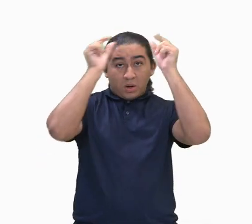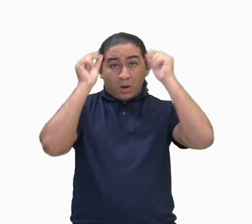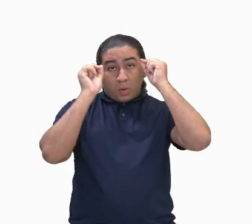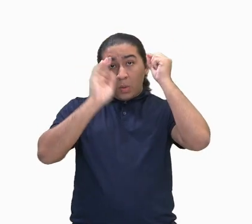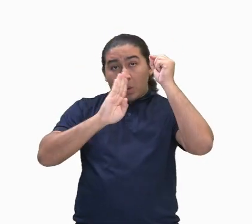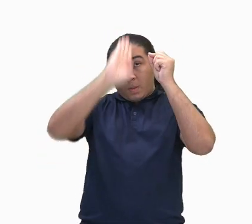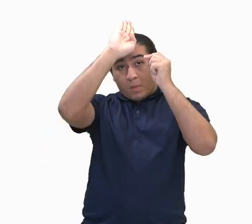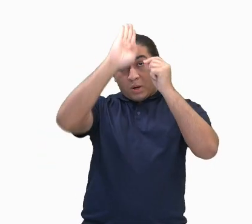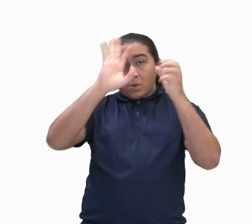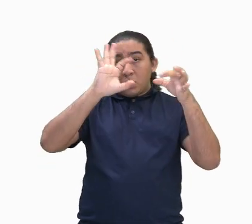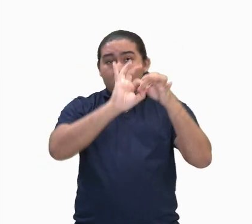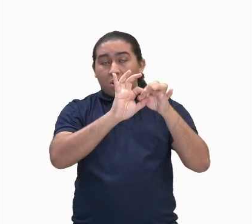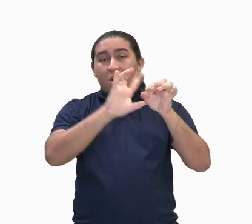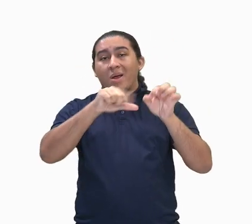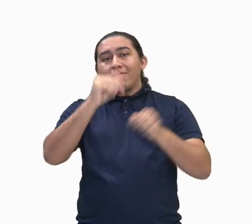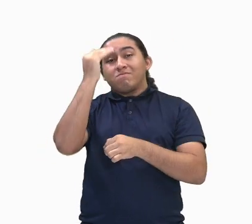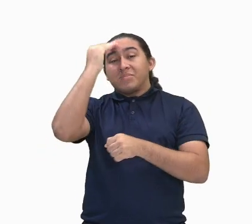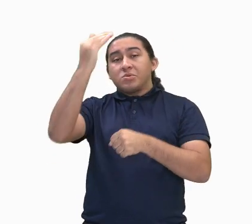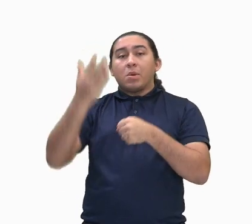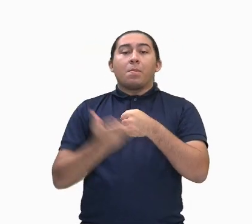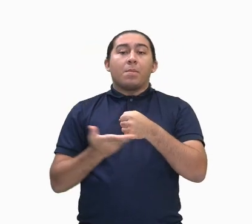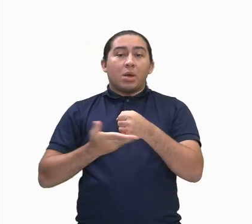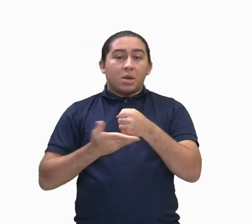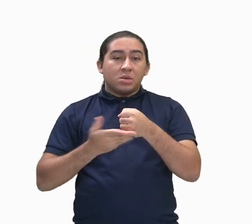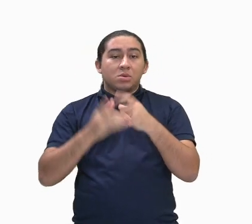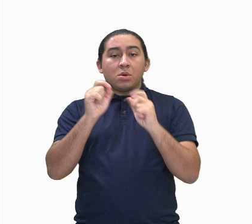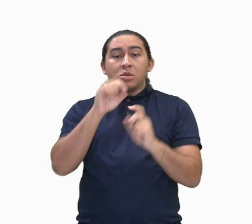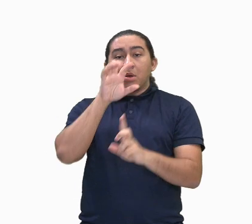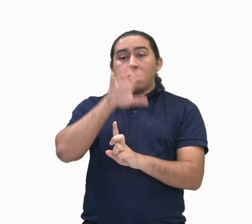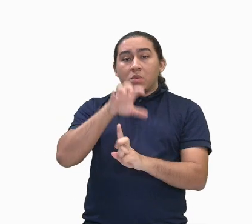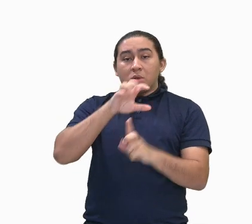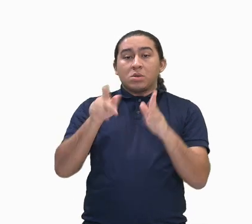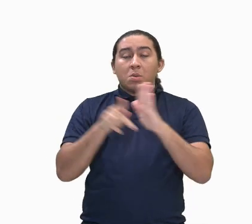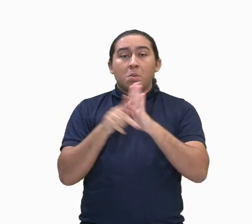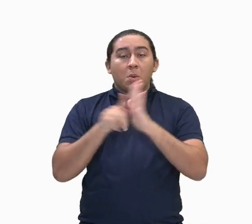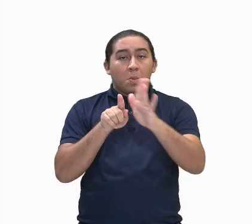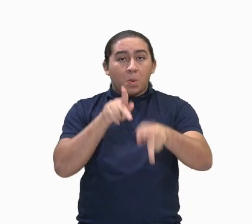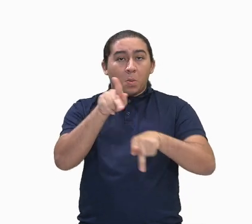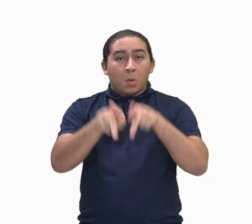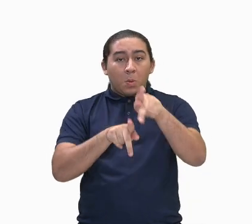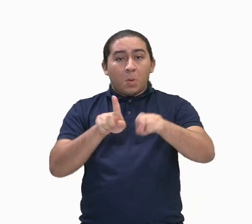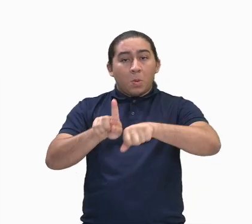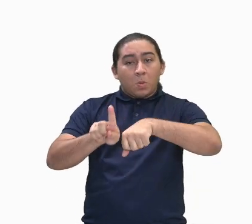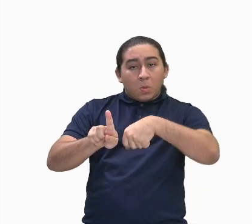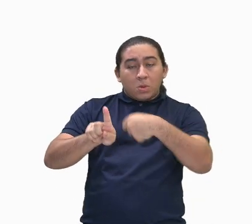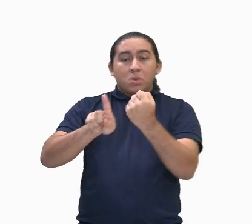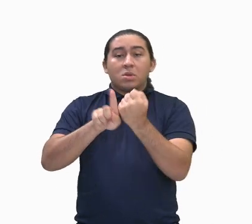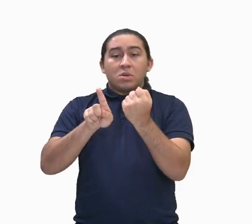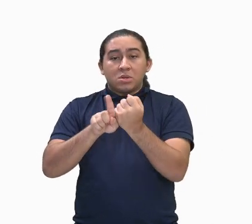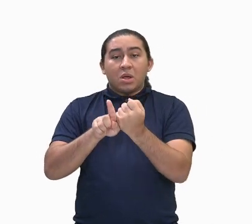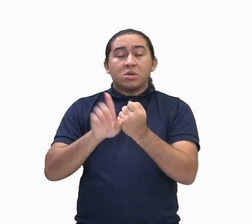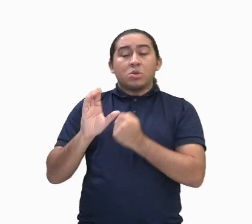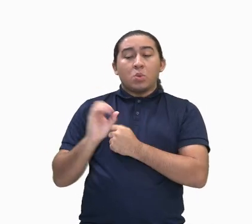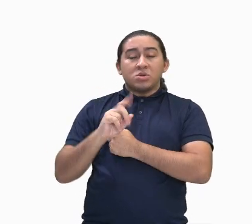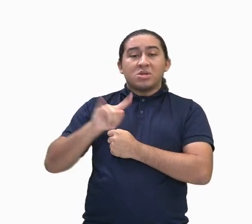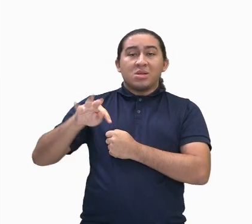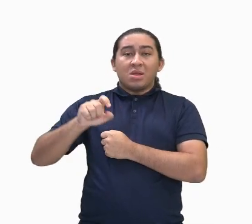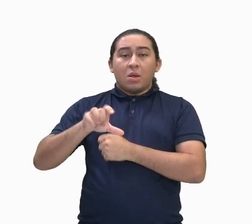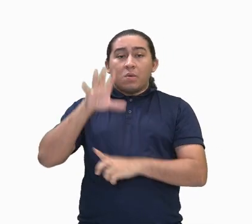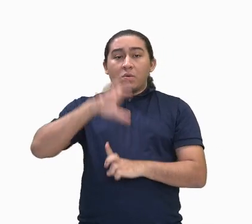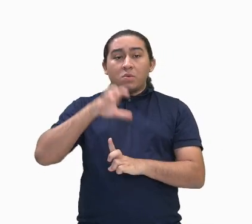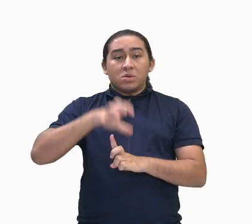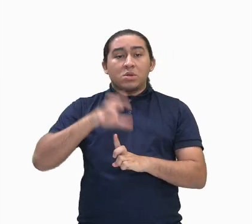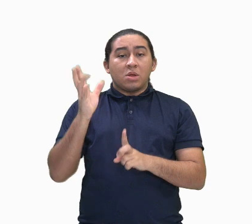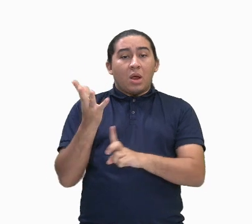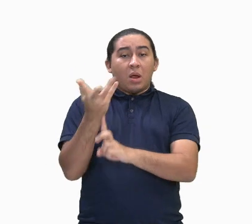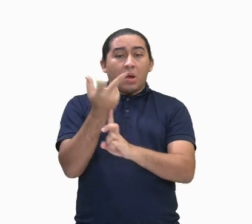fundamentais da civilização ocidental, influenciando profundamente a arte, a filosofia, a política, a literatura,